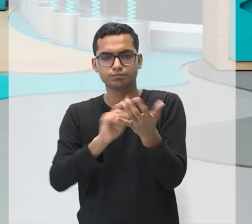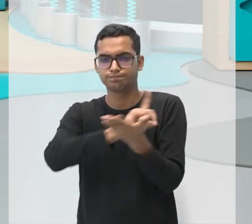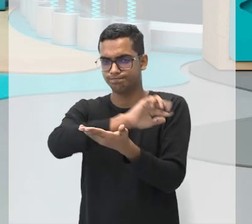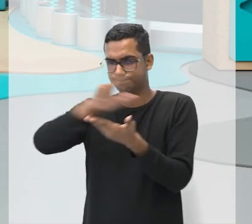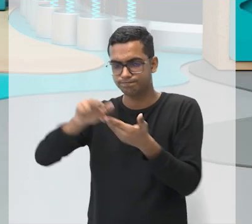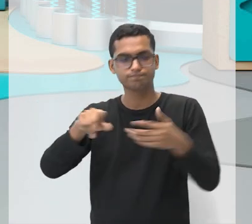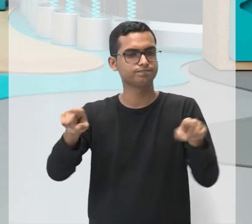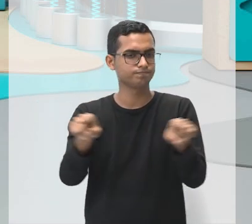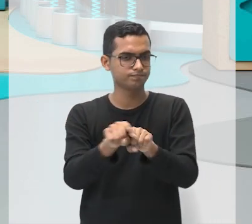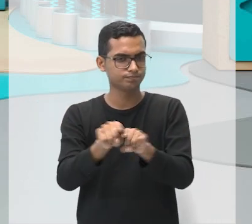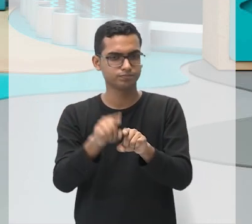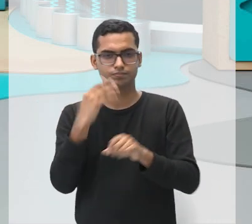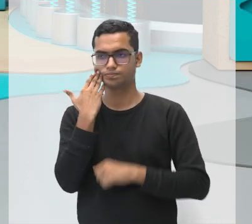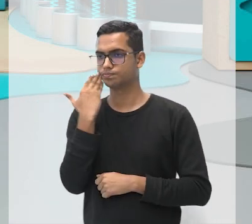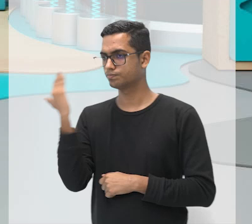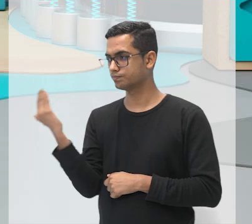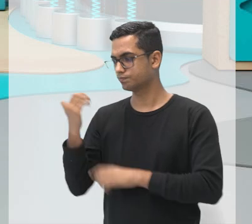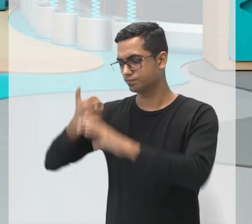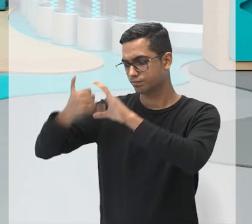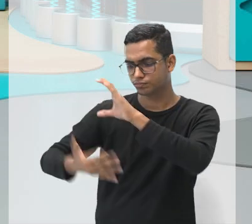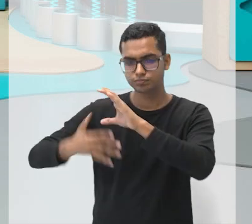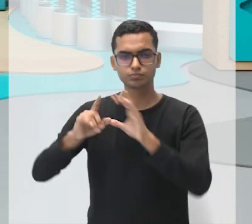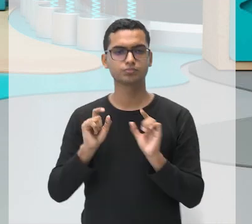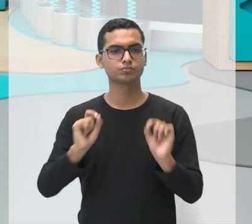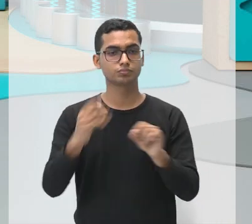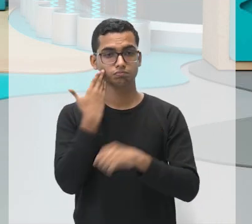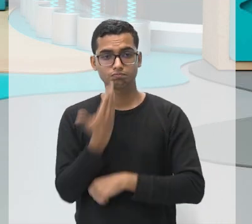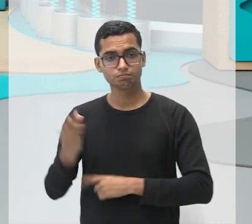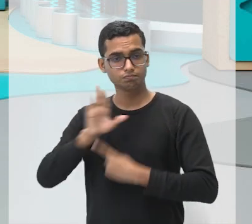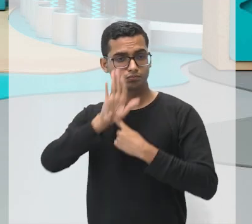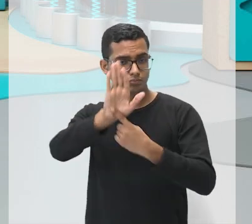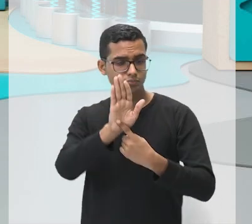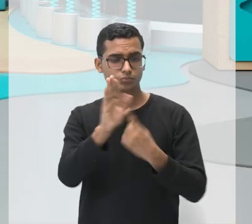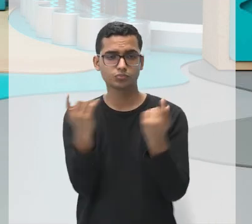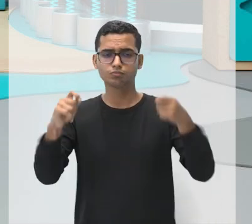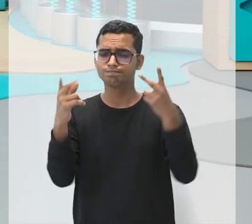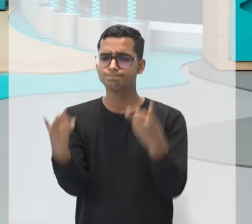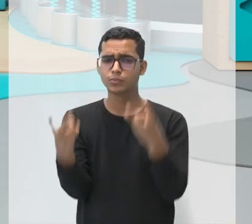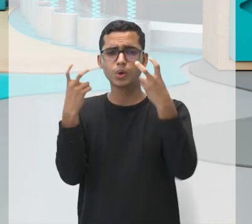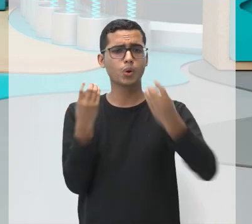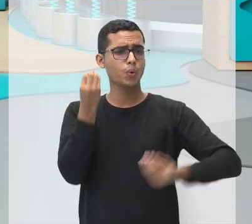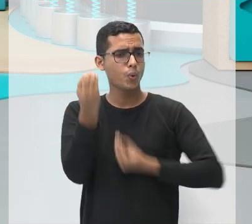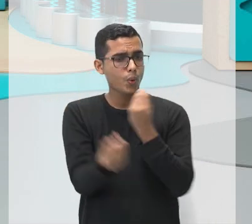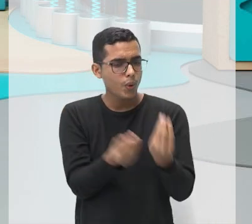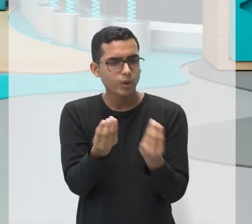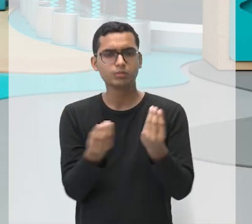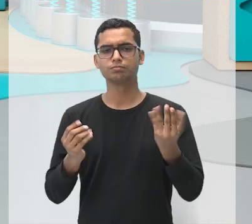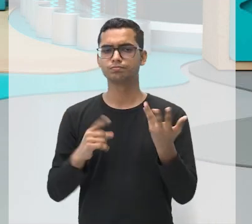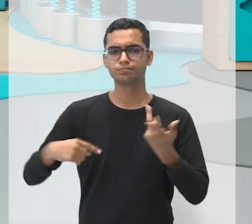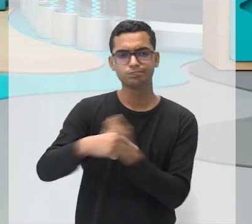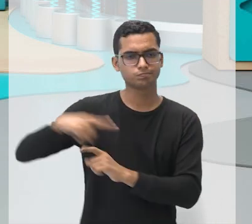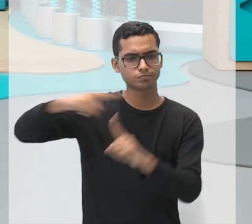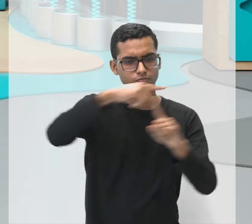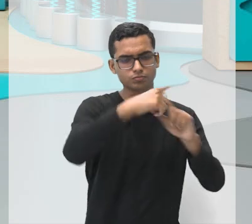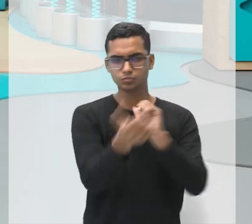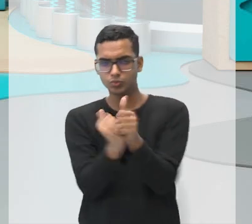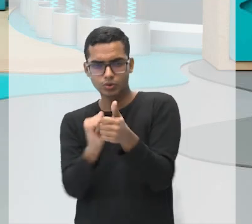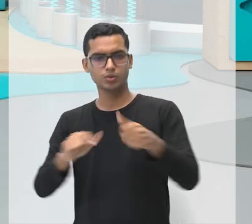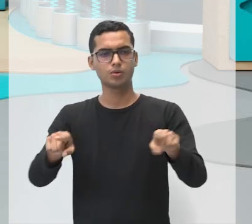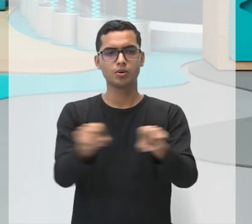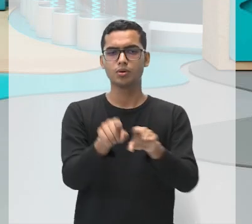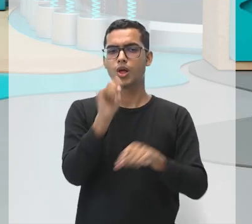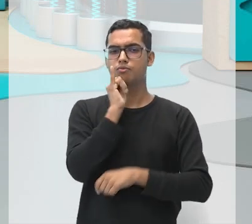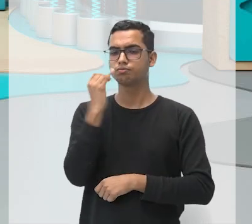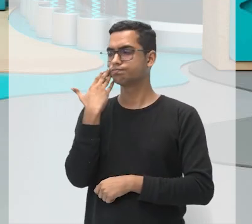As características dessas modalidades podem ser percebidas aí em muitas outras modalidades esportivas, como